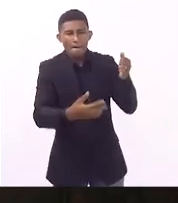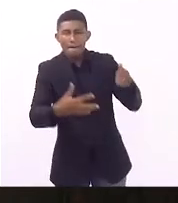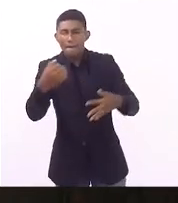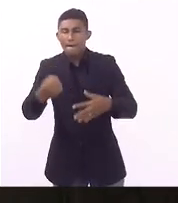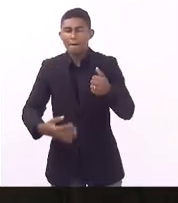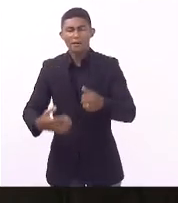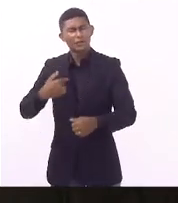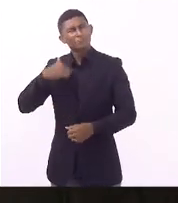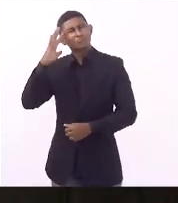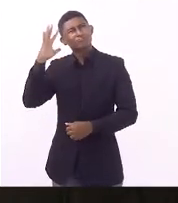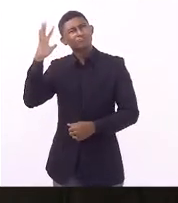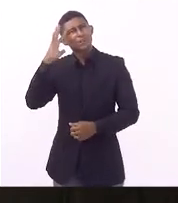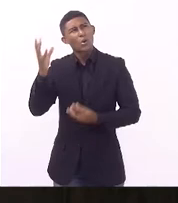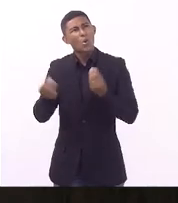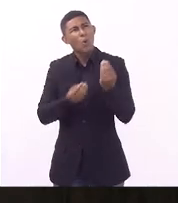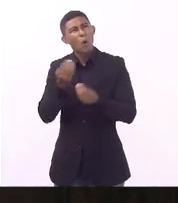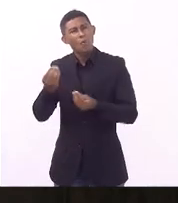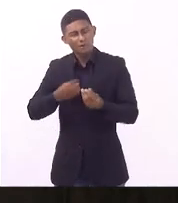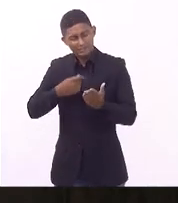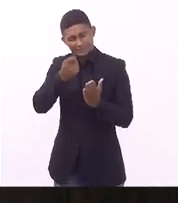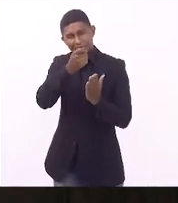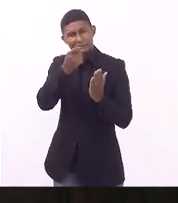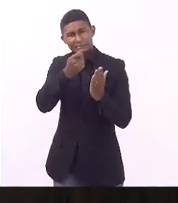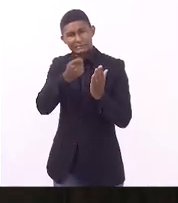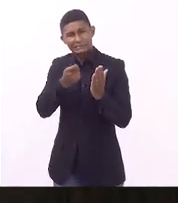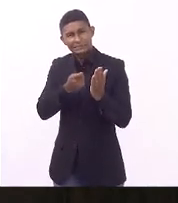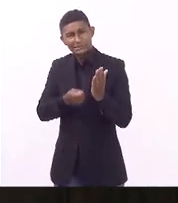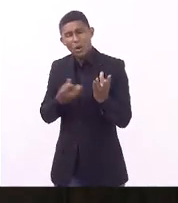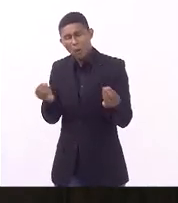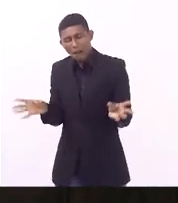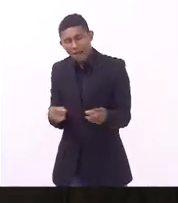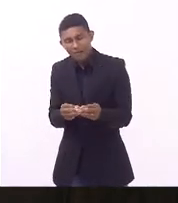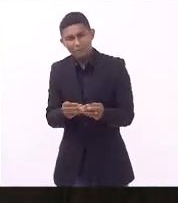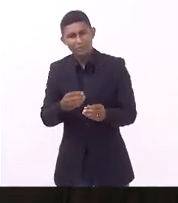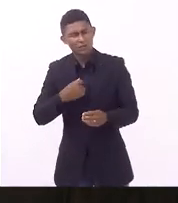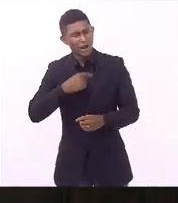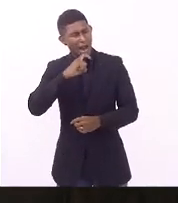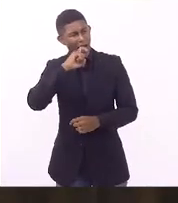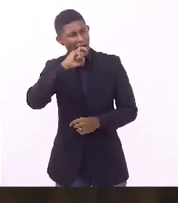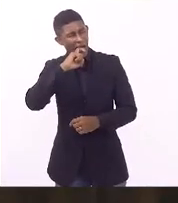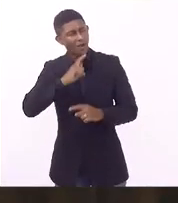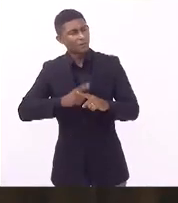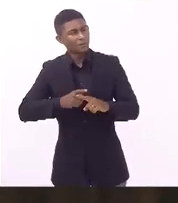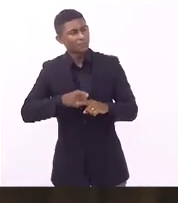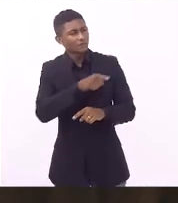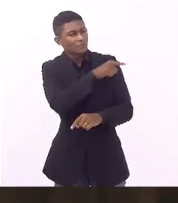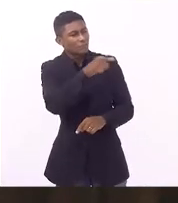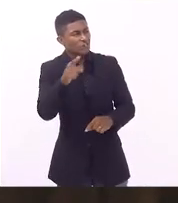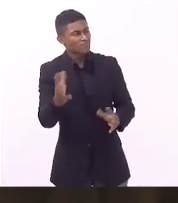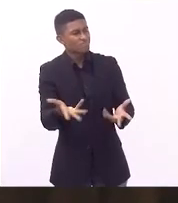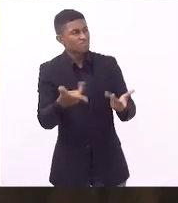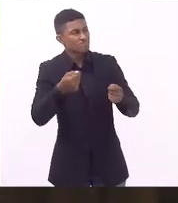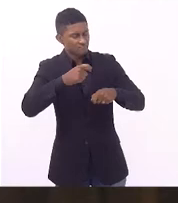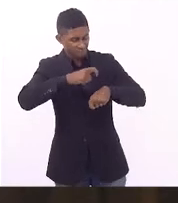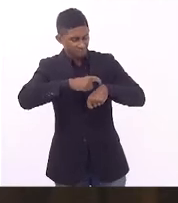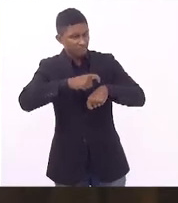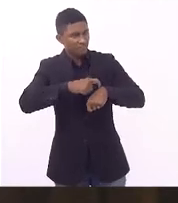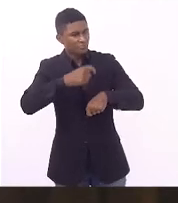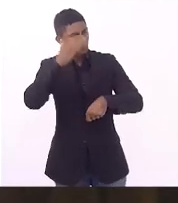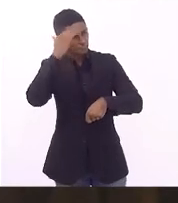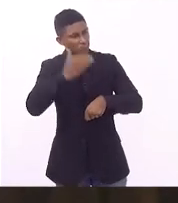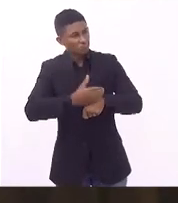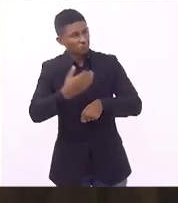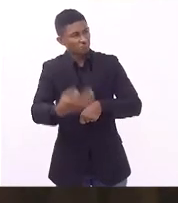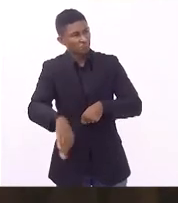escrever tanta coisa? Então, eu tenho inveja. Obrigada, porque vocês foram maravilhosos no tempo, aí também nas